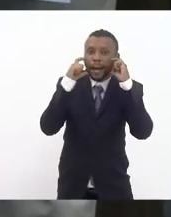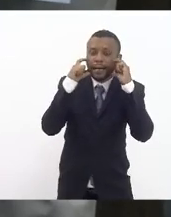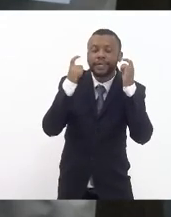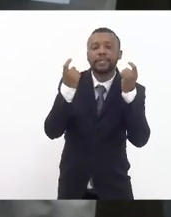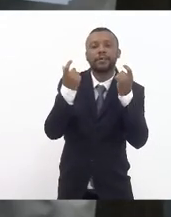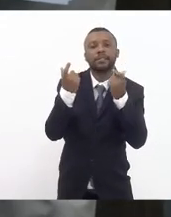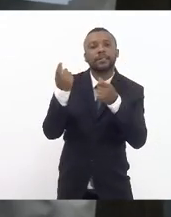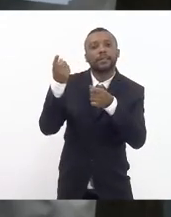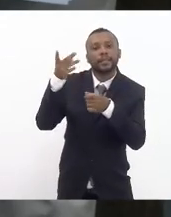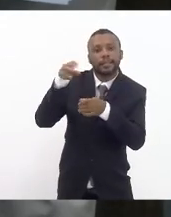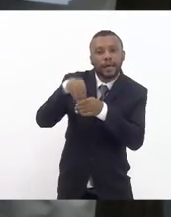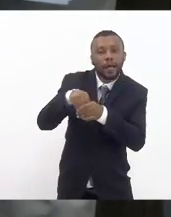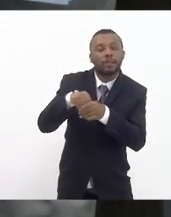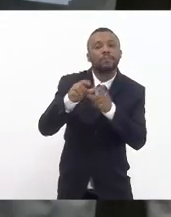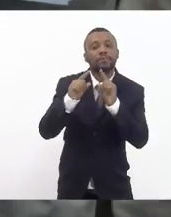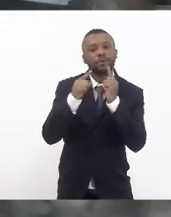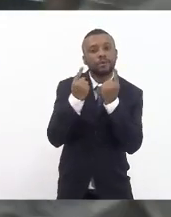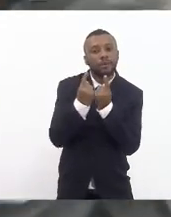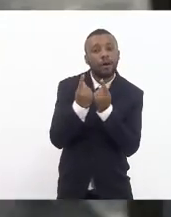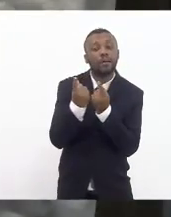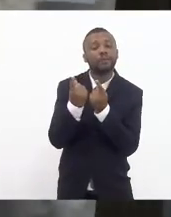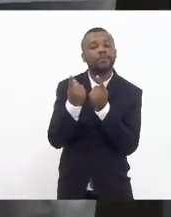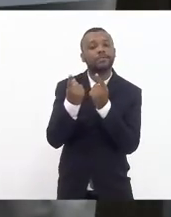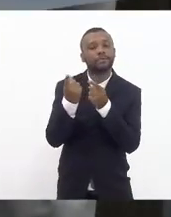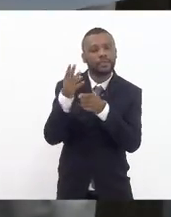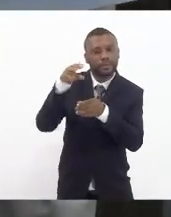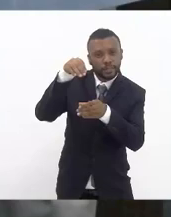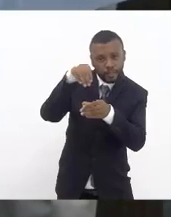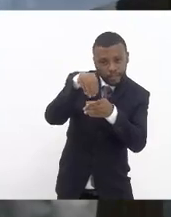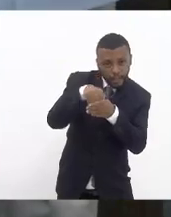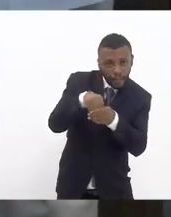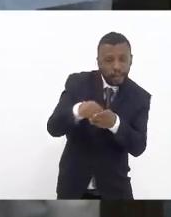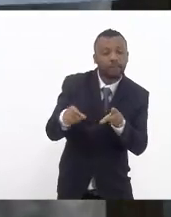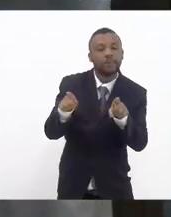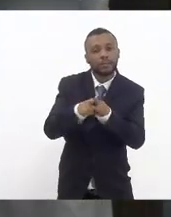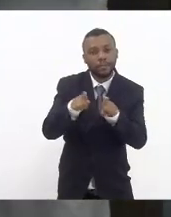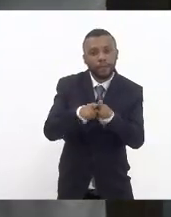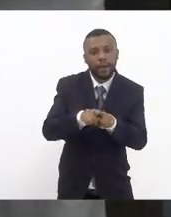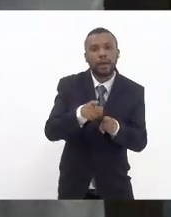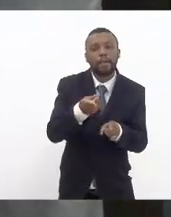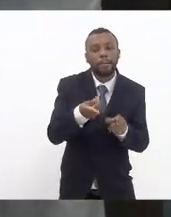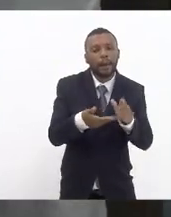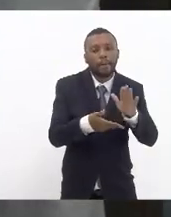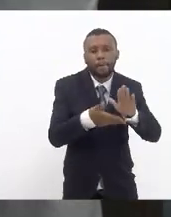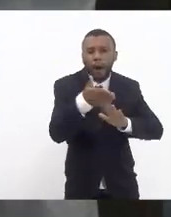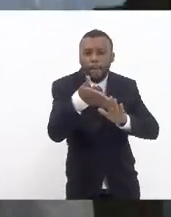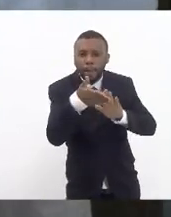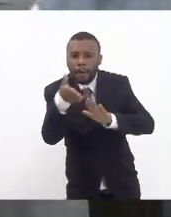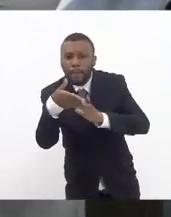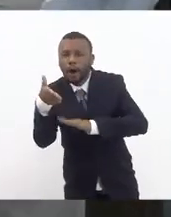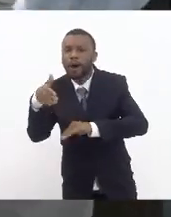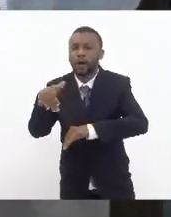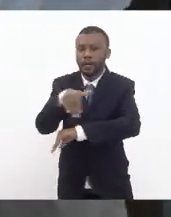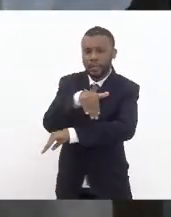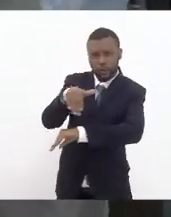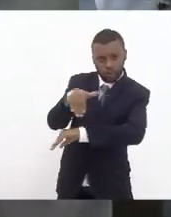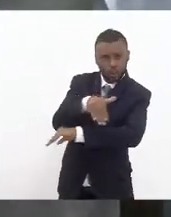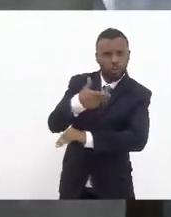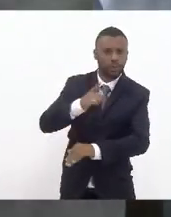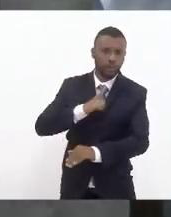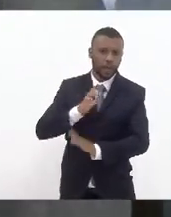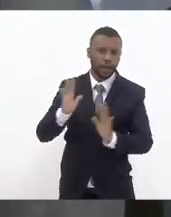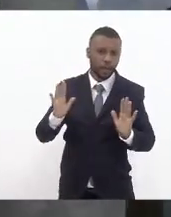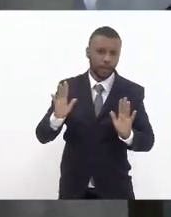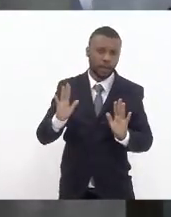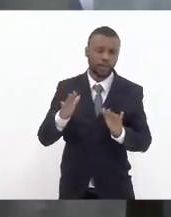sessões, para reuniões internas e para deslocamento em logradouro público.